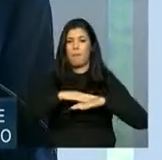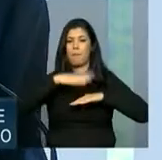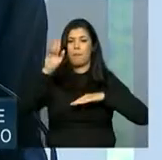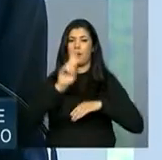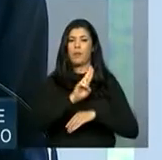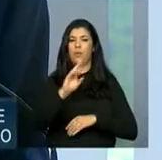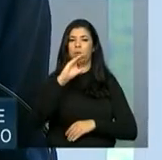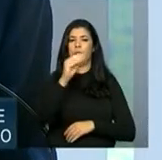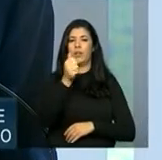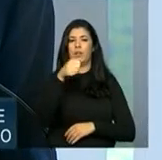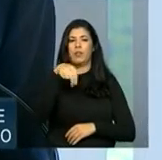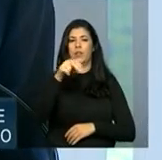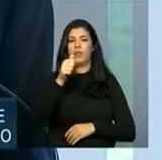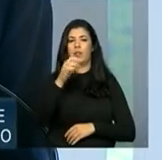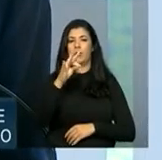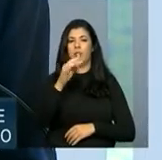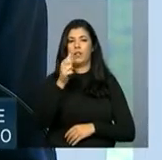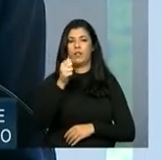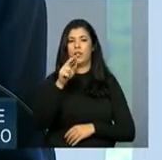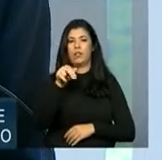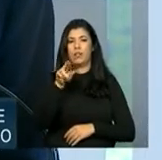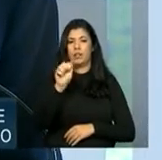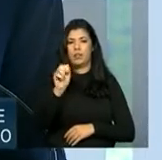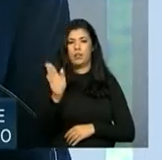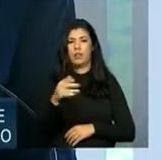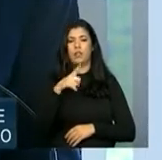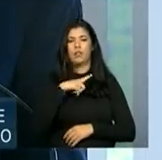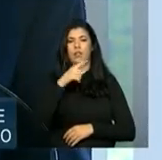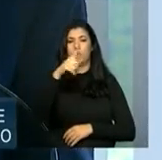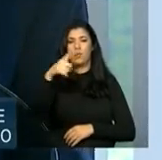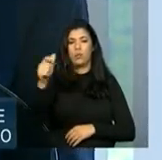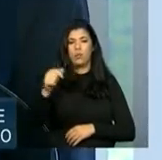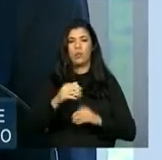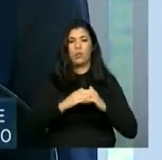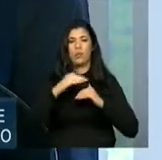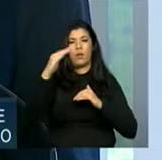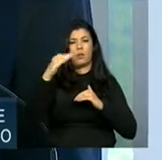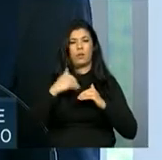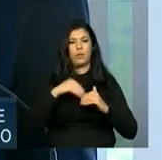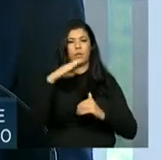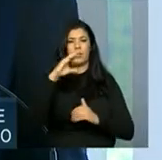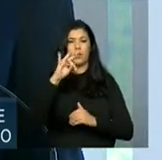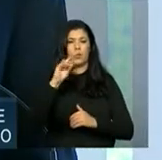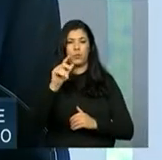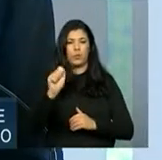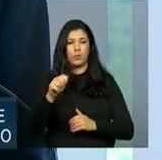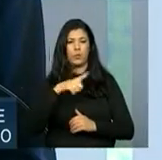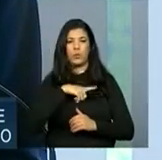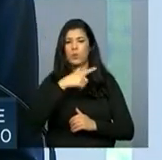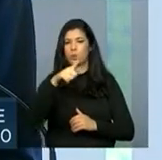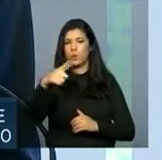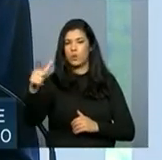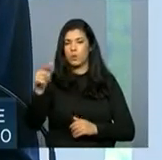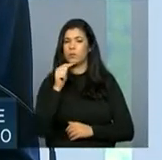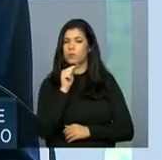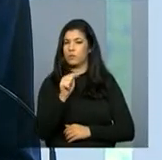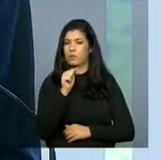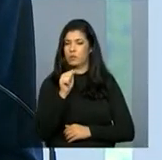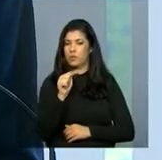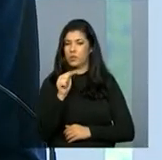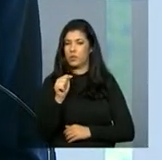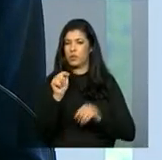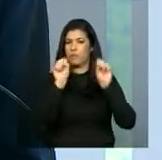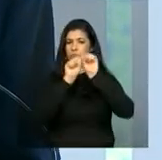ao Tietê Guarapiranga Rio Claro Rio Grande alto e baixo Cotia São sete sistemas nós